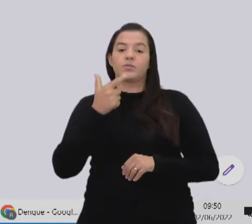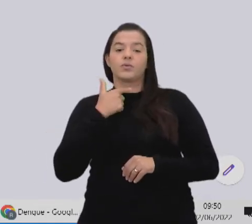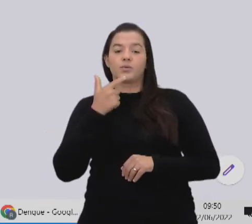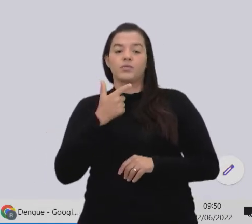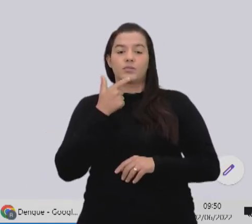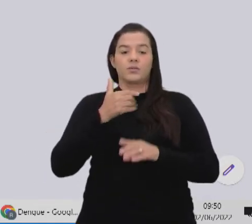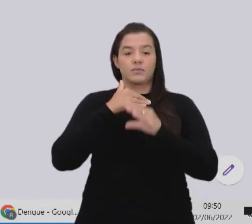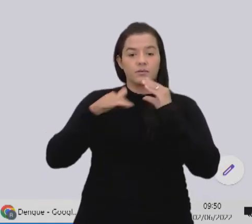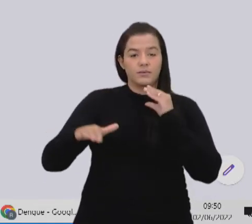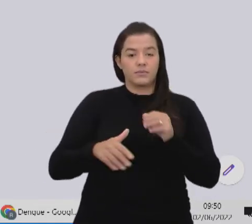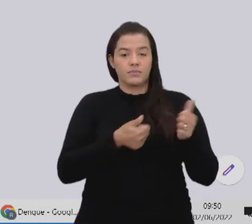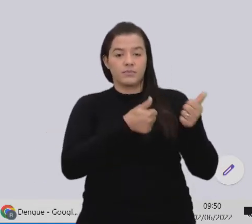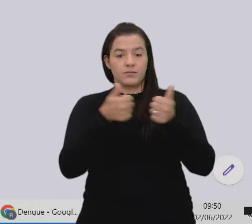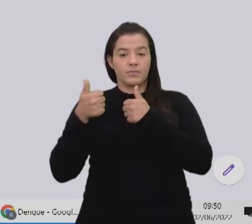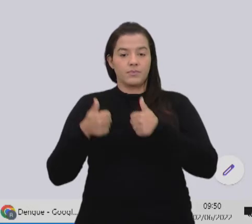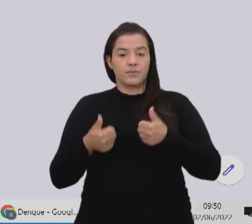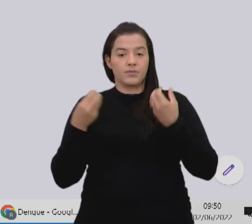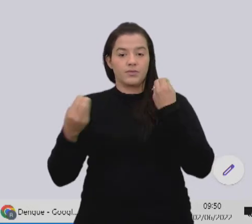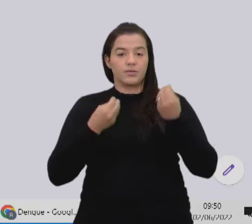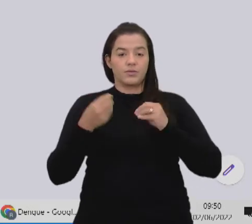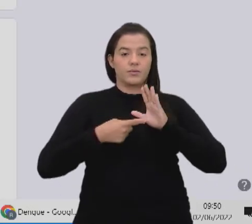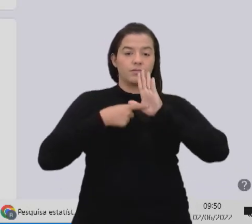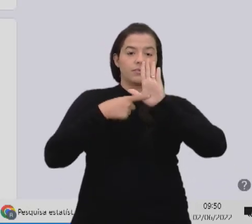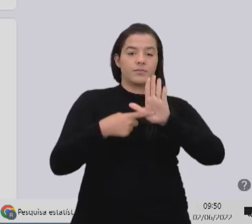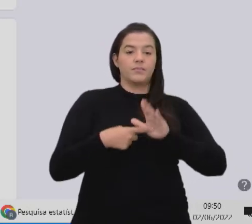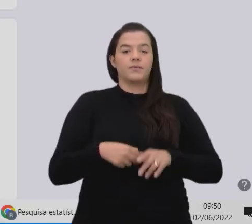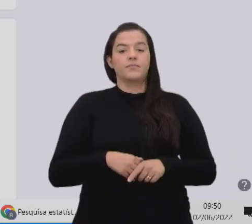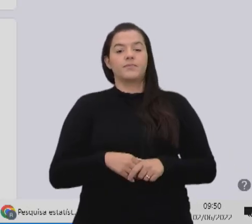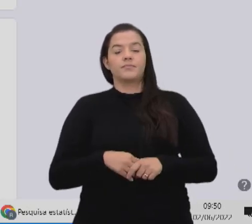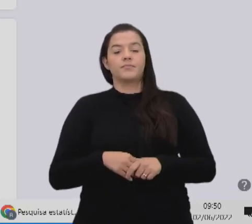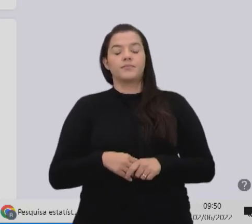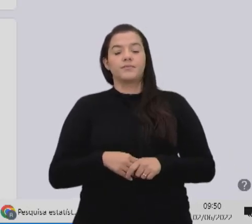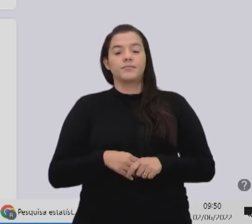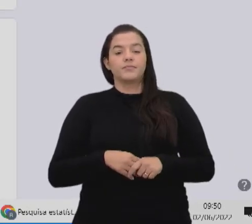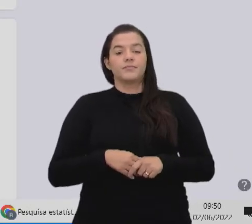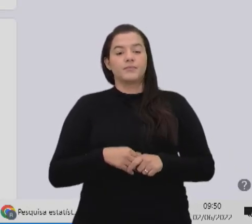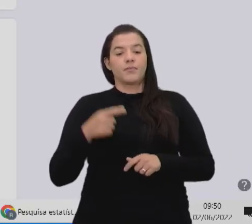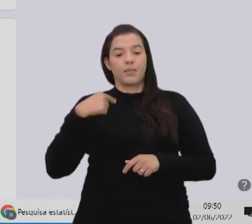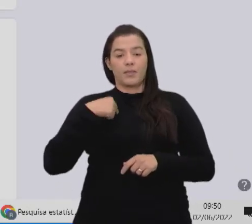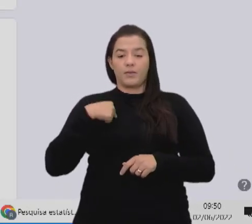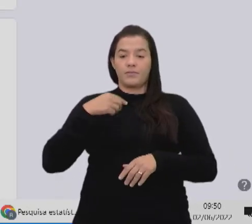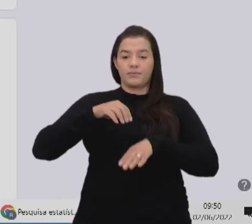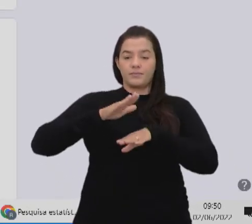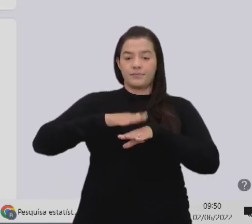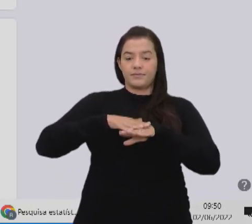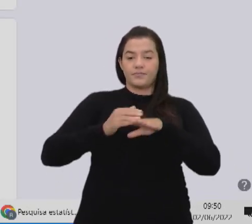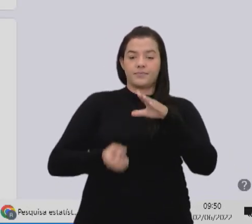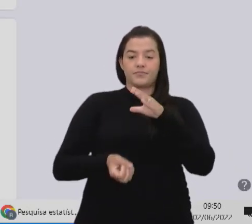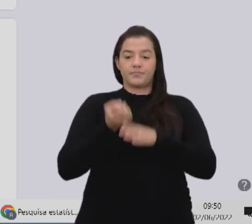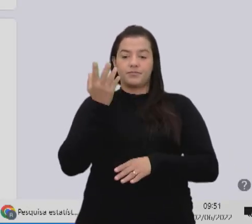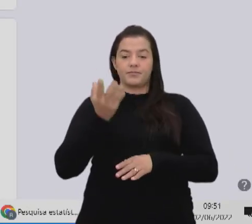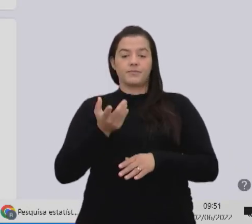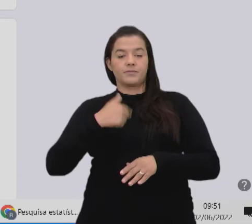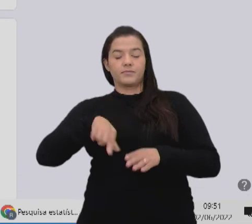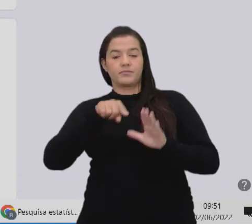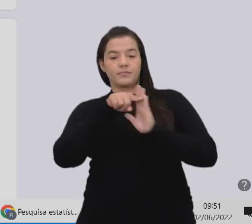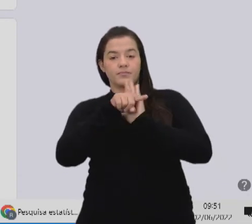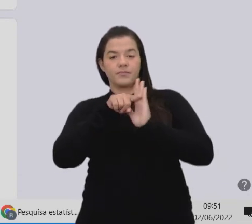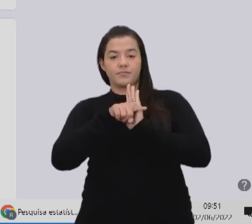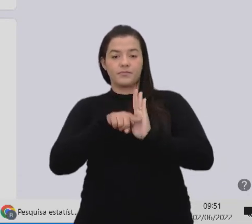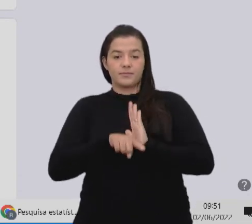enviar. Tudo bem essa parte de como Perfeito. aparece? Tranquilo. Tá. Agora eu vou entrar numa pesquisa que eu criei. Então, quando eu criei a pesquisa, ó, ela tá